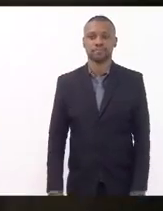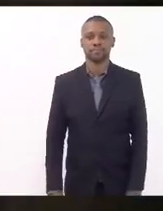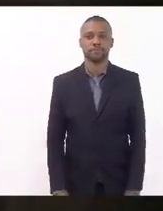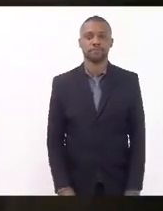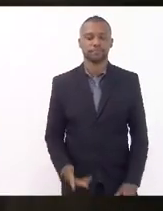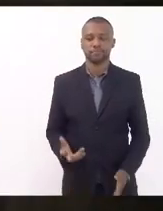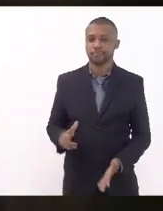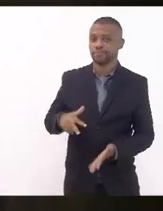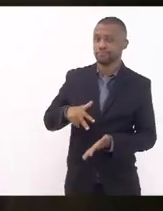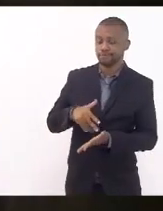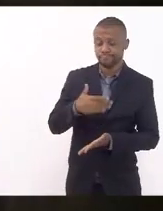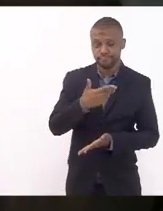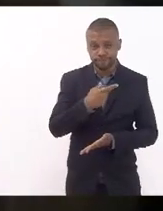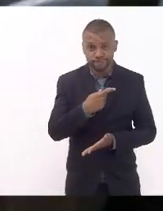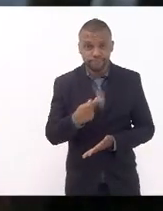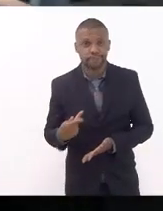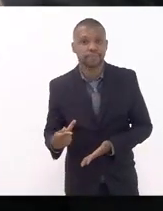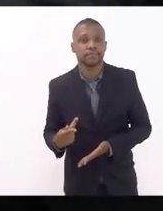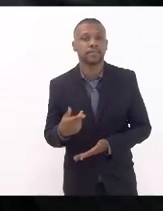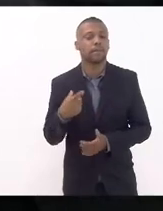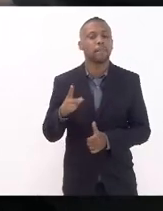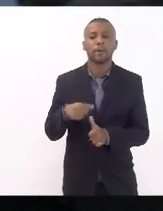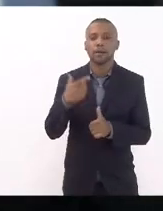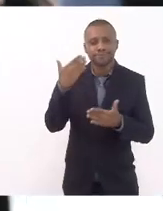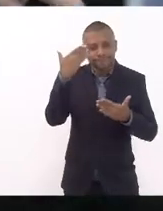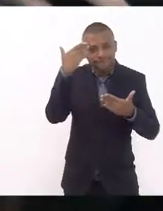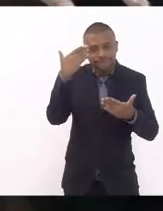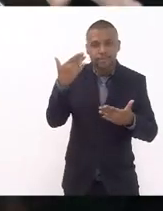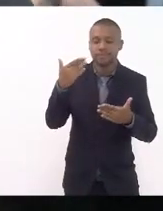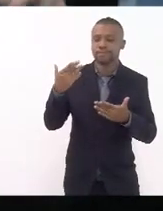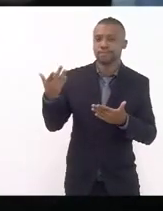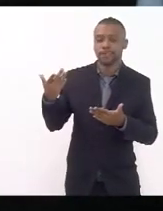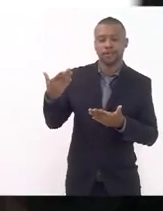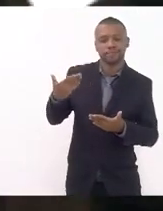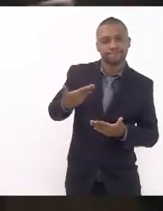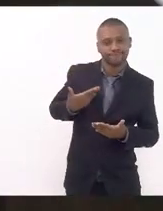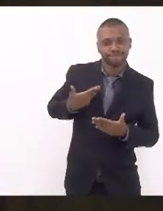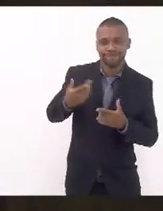Presidente, em primeiro lugar, agradecer a cortesia